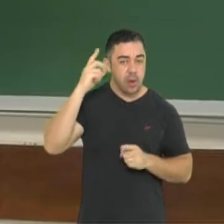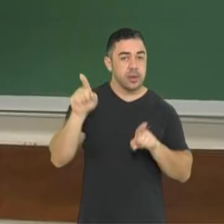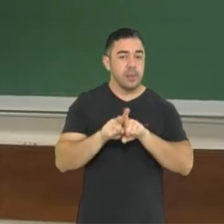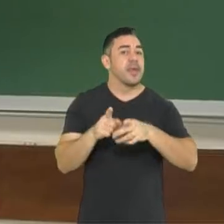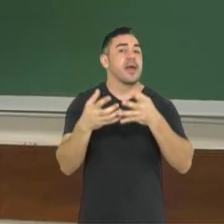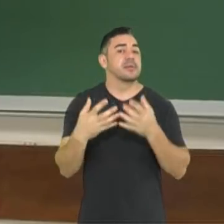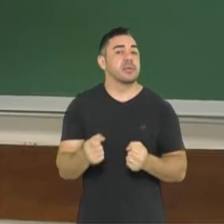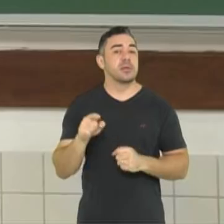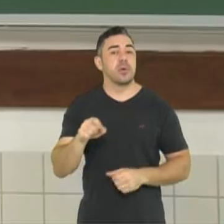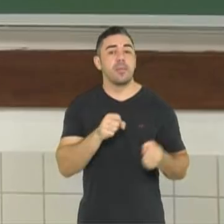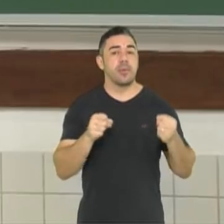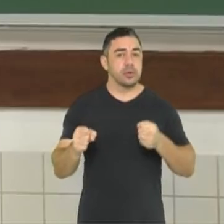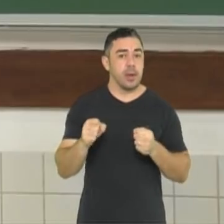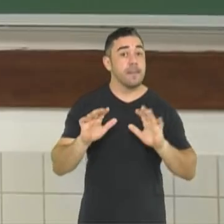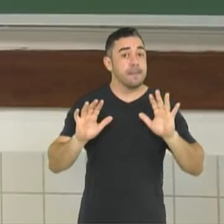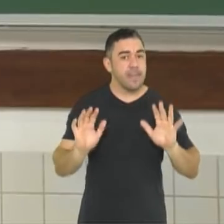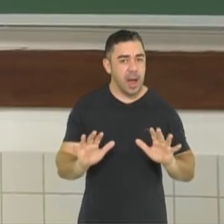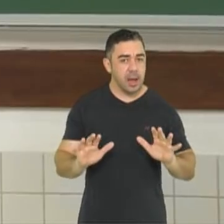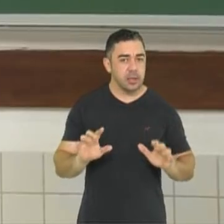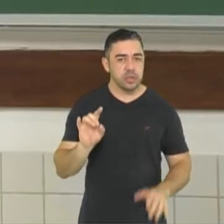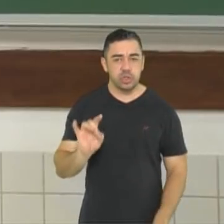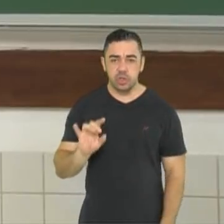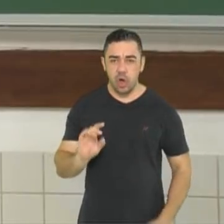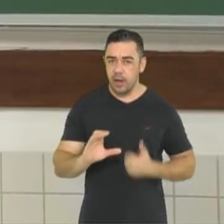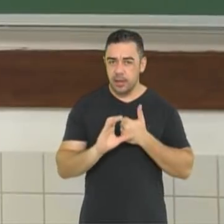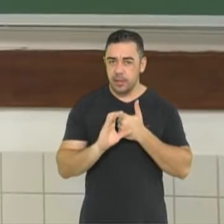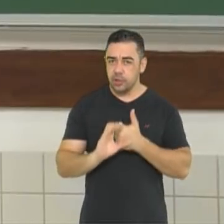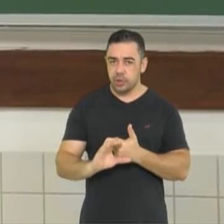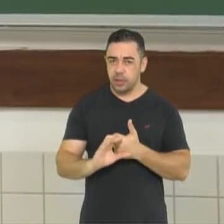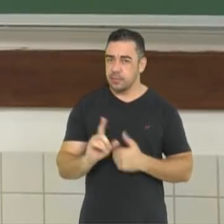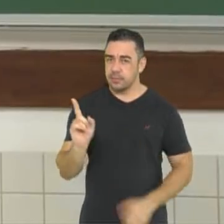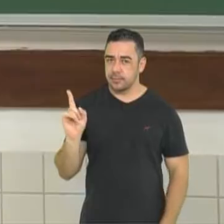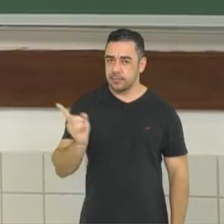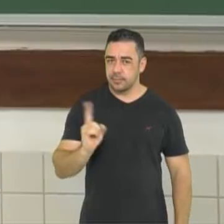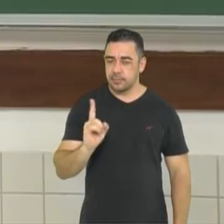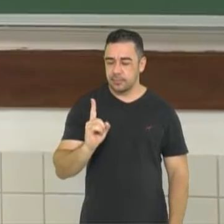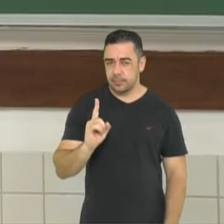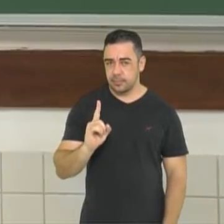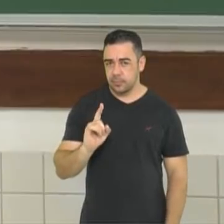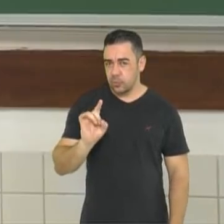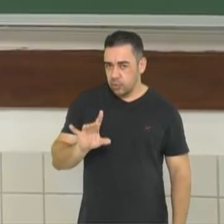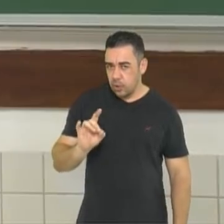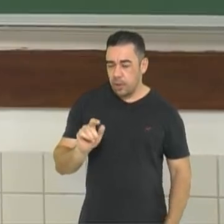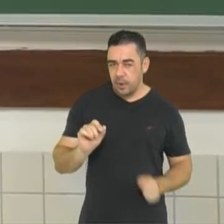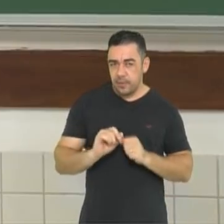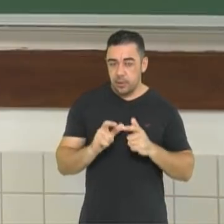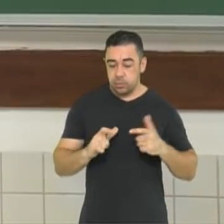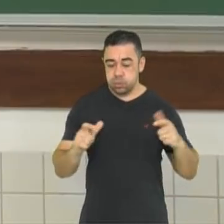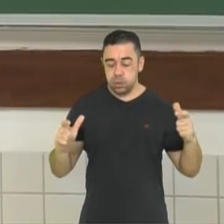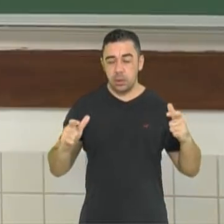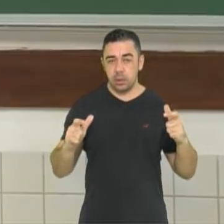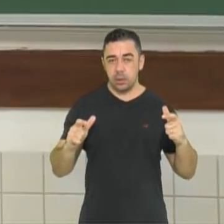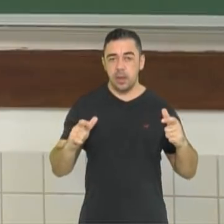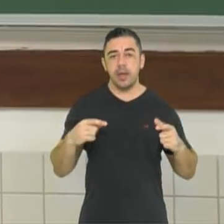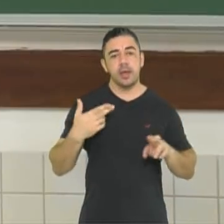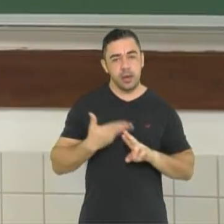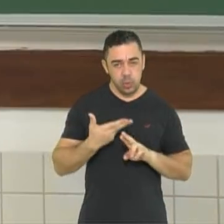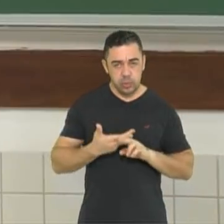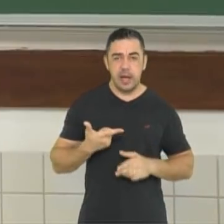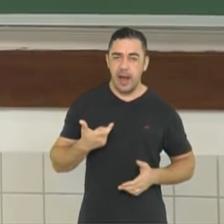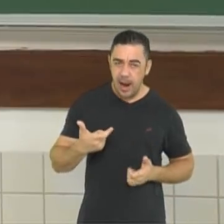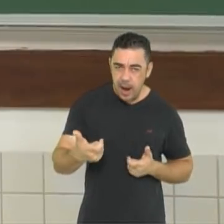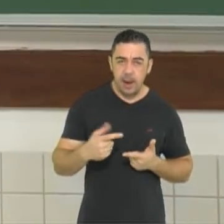seu poder, mas isso só de cristianismo, como diz não é o suficiente para expandir o seu império. Ele se utiliza de